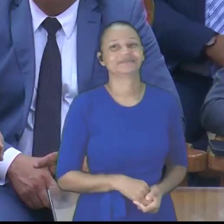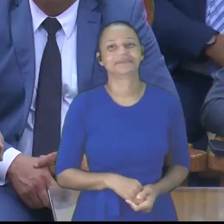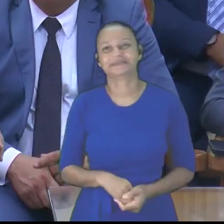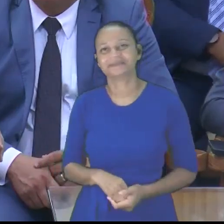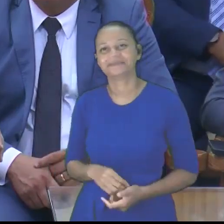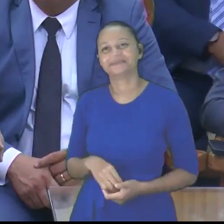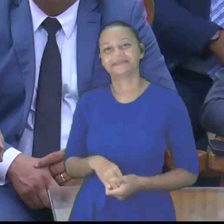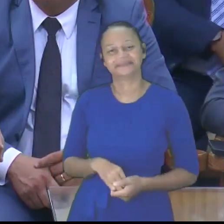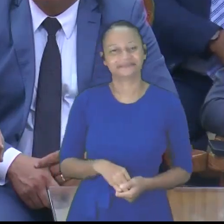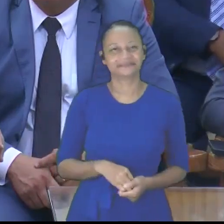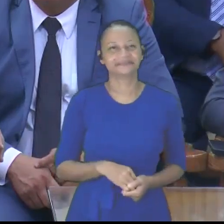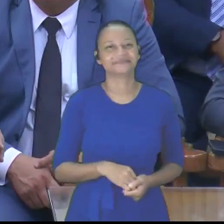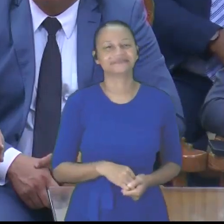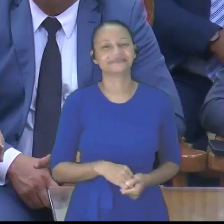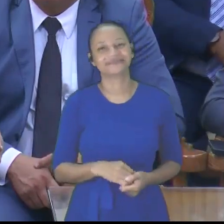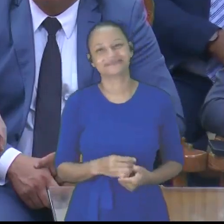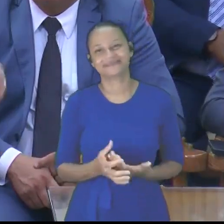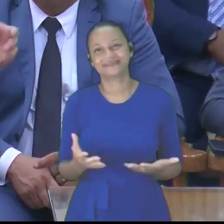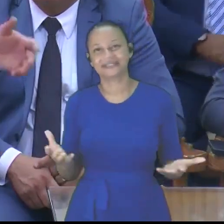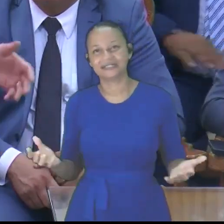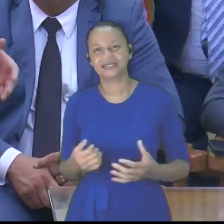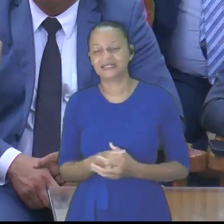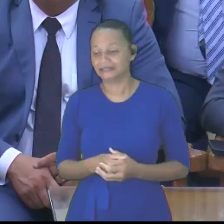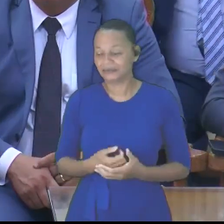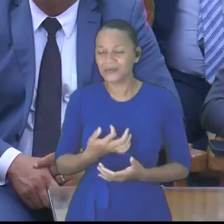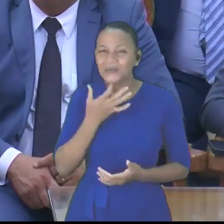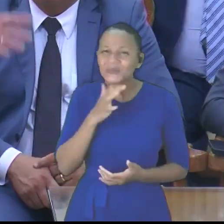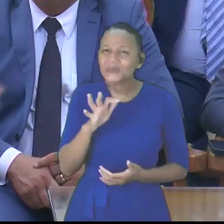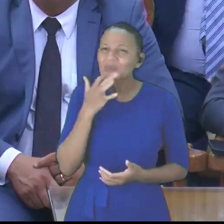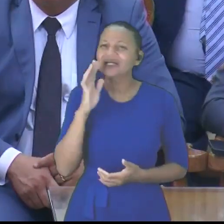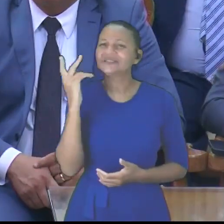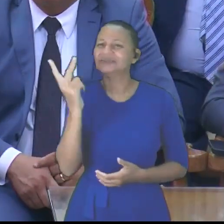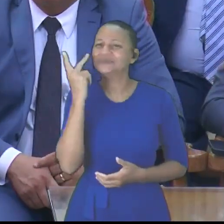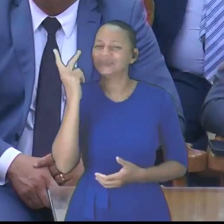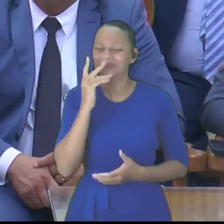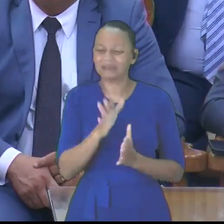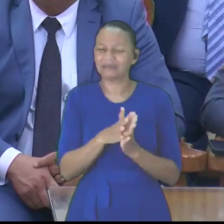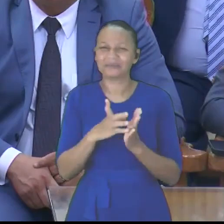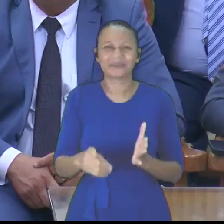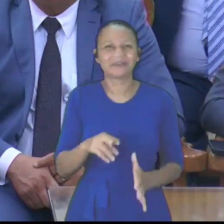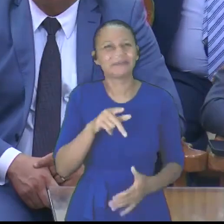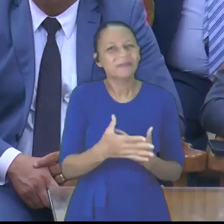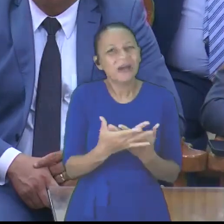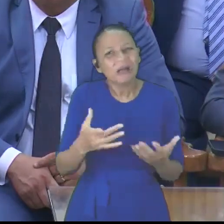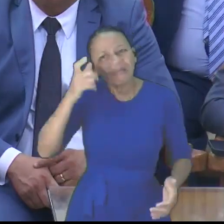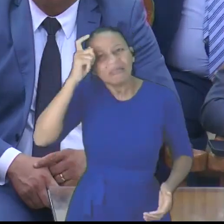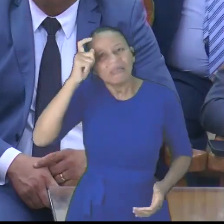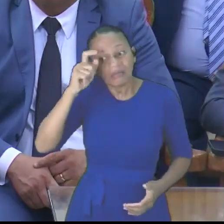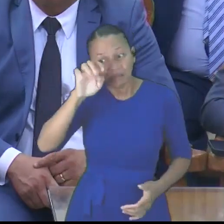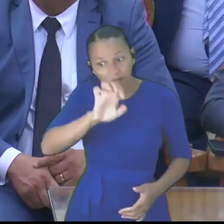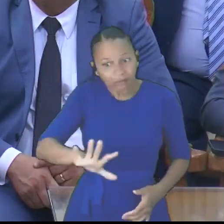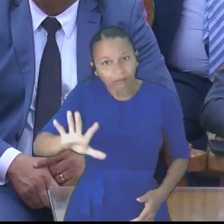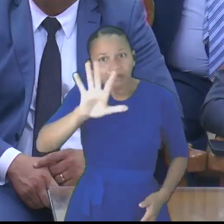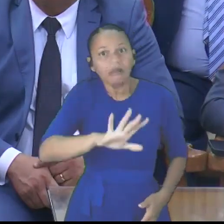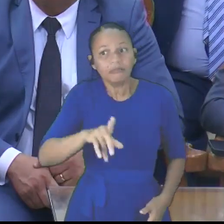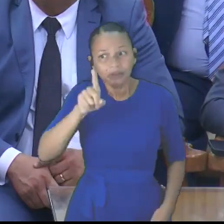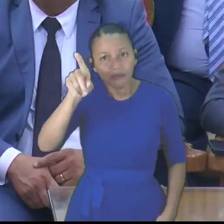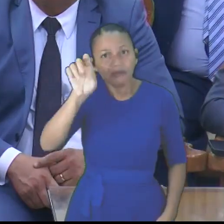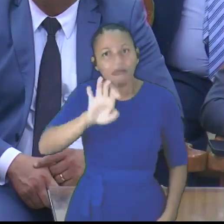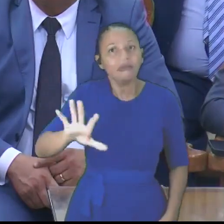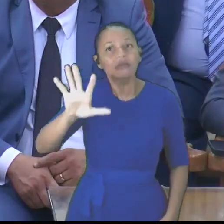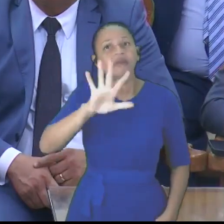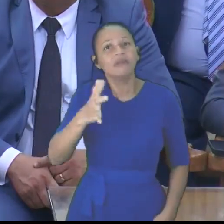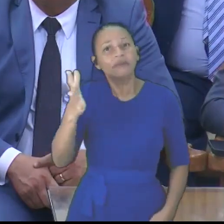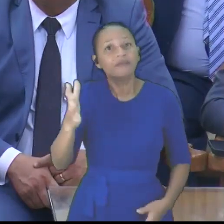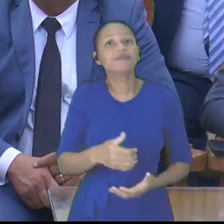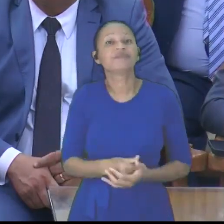Pobre. Glória a Deus. Não conhece mais as histórias da Bíblia. Irmão, é o diabo. Na Europa,